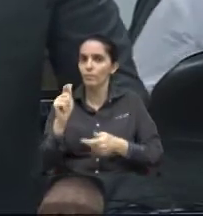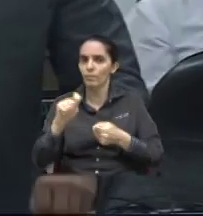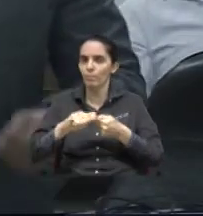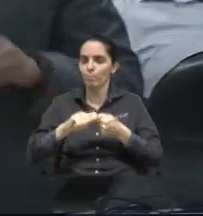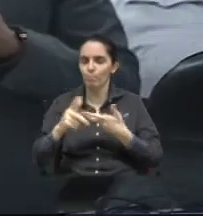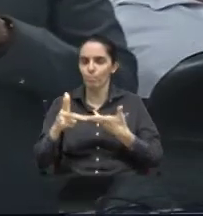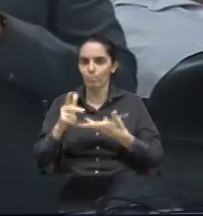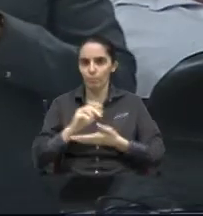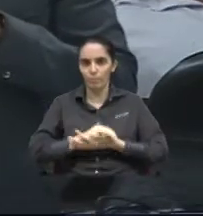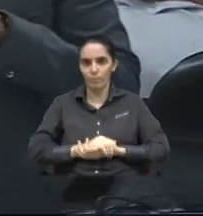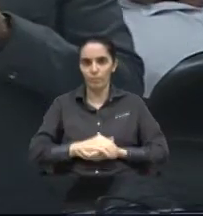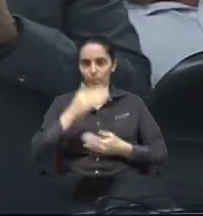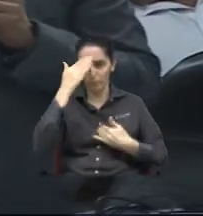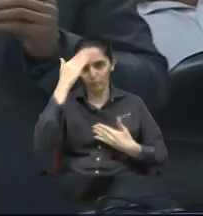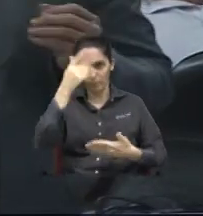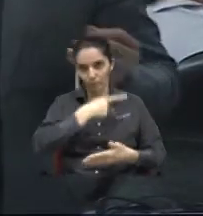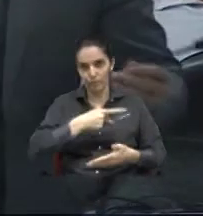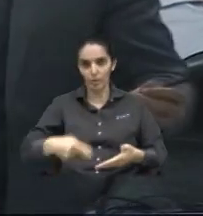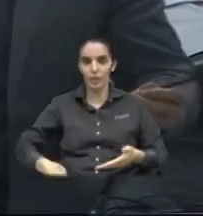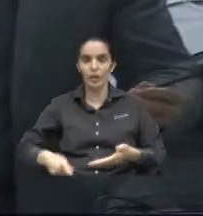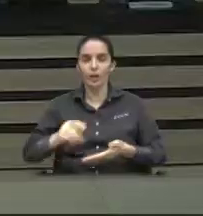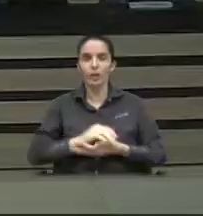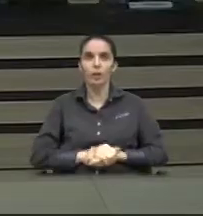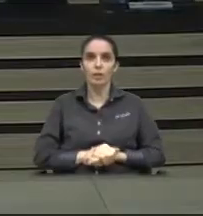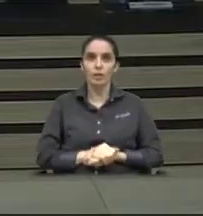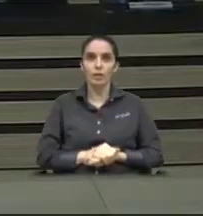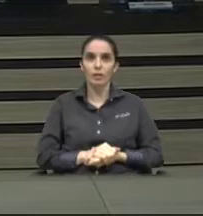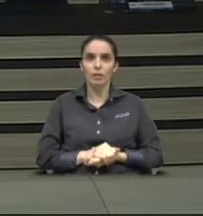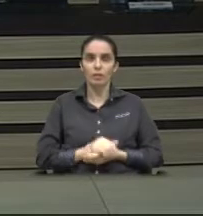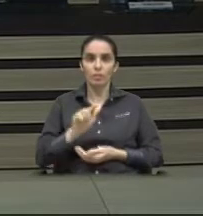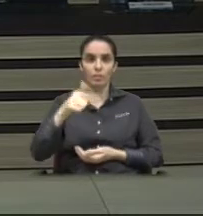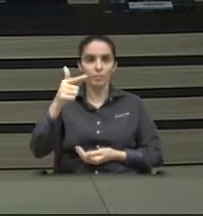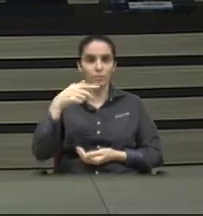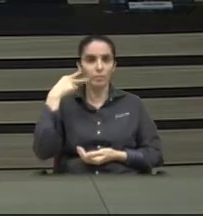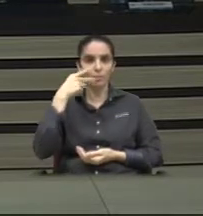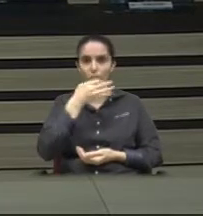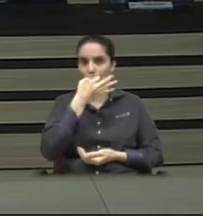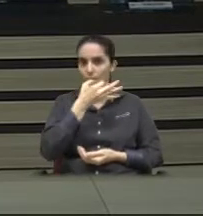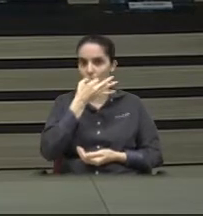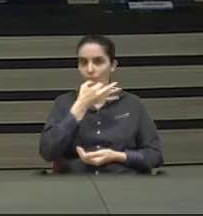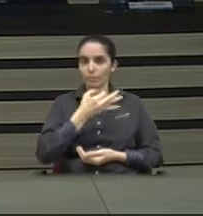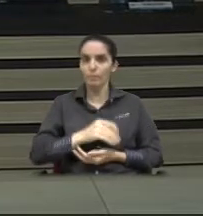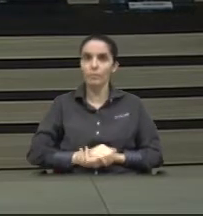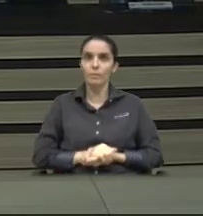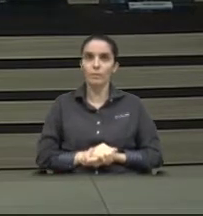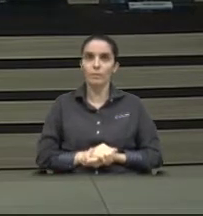essa família. Obrigado, presidente. Mais algum vereador? Questão de ordem.